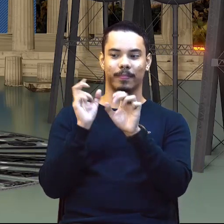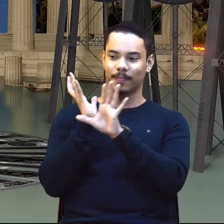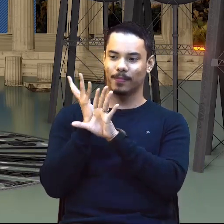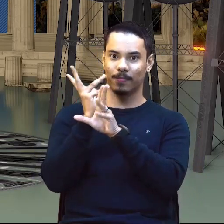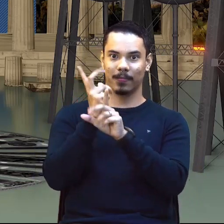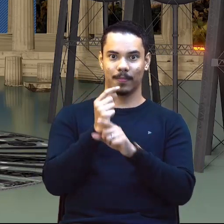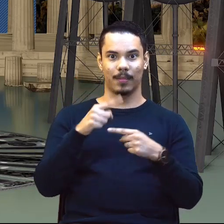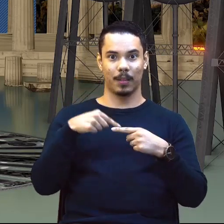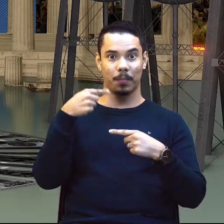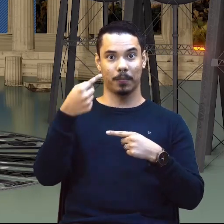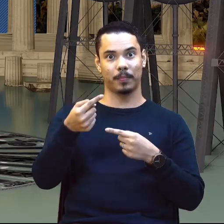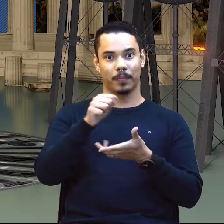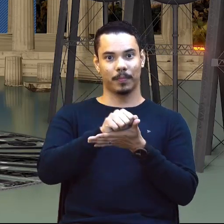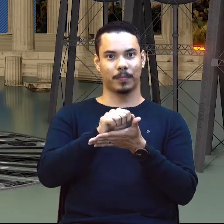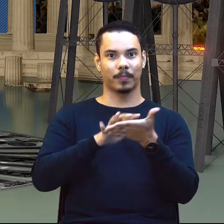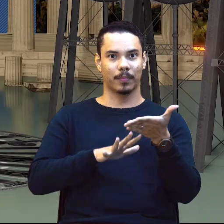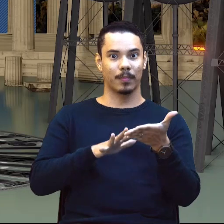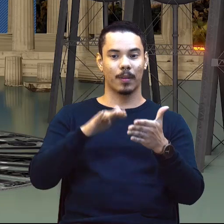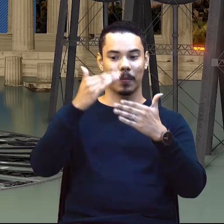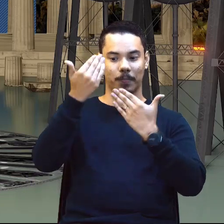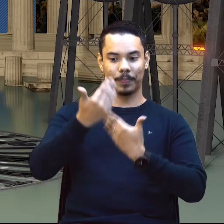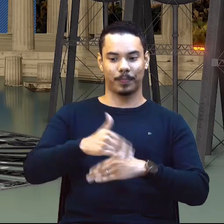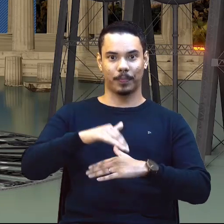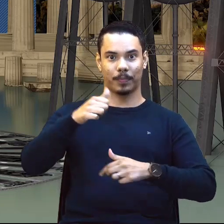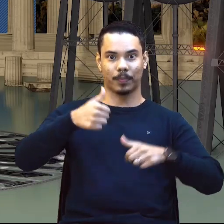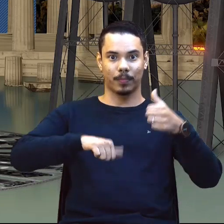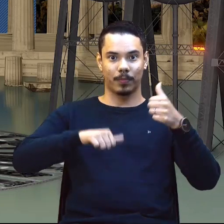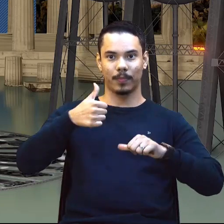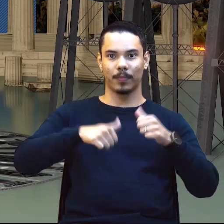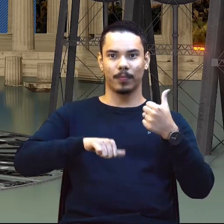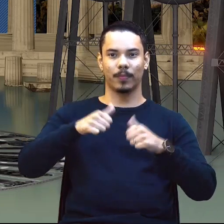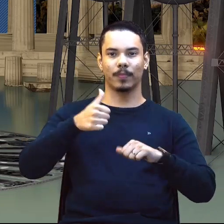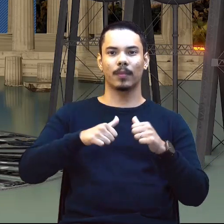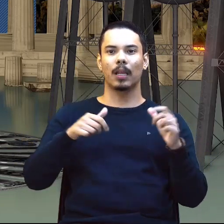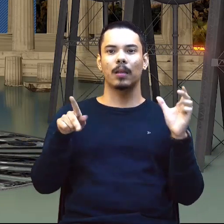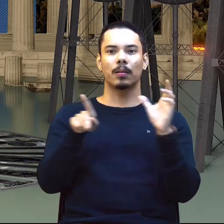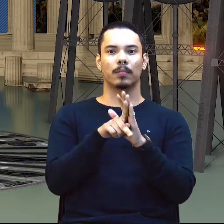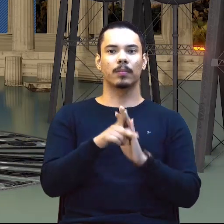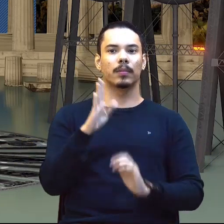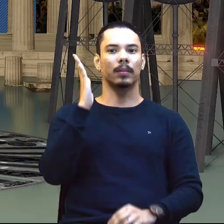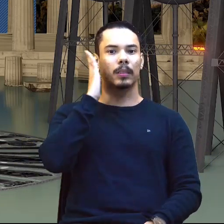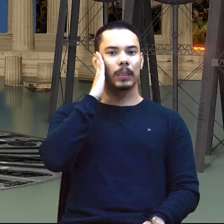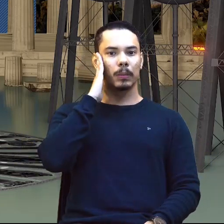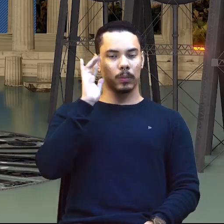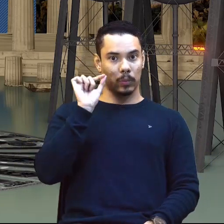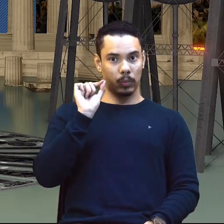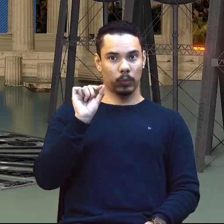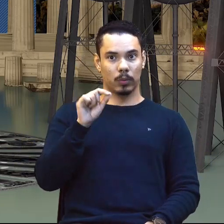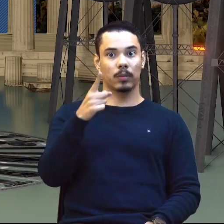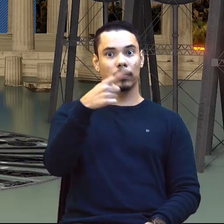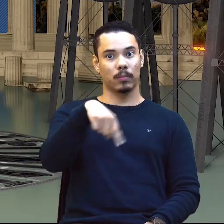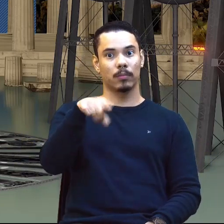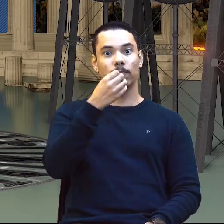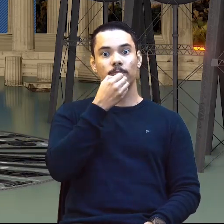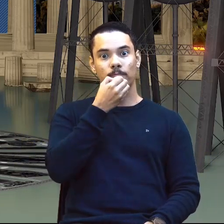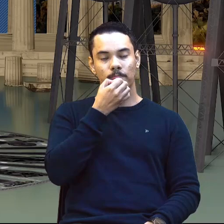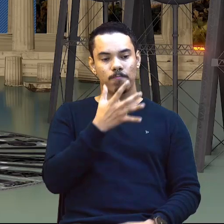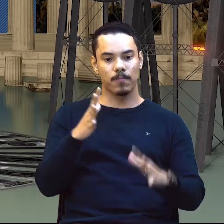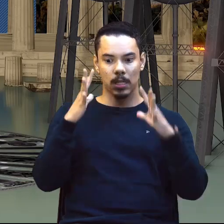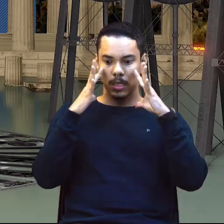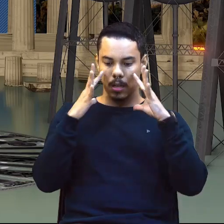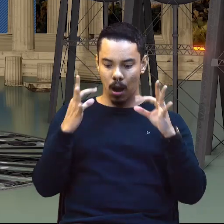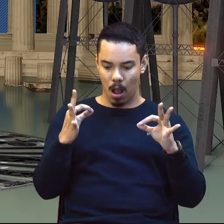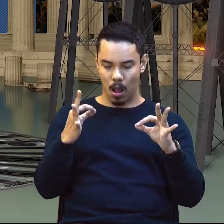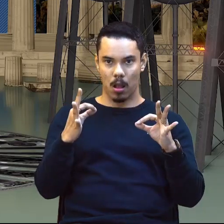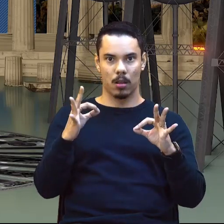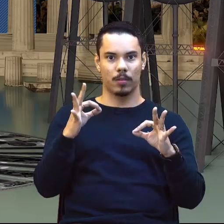atividade, uma avaliação, não é verdade? Avaliação em si para ver, ó, eles estão mesmo ligados na aula, né? Então vamos